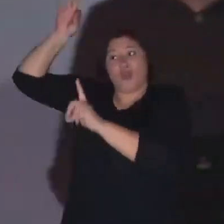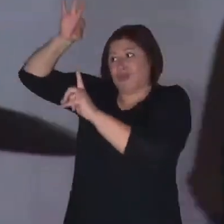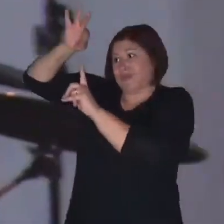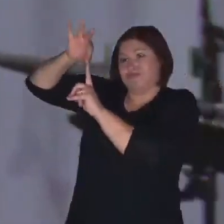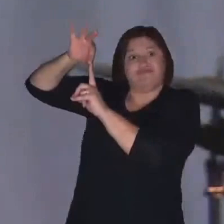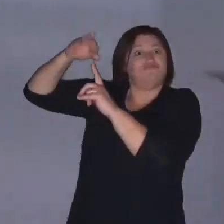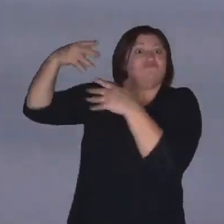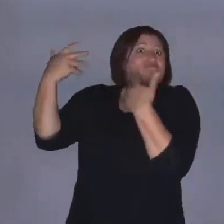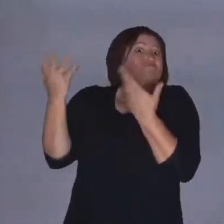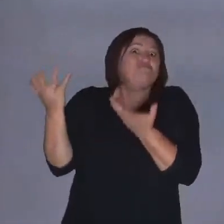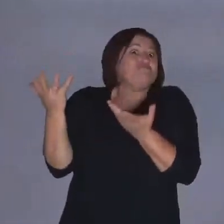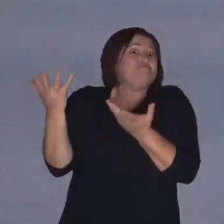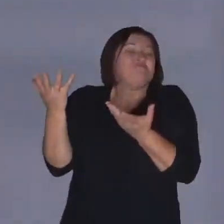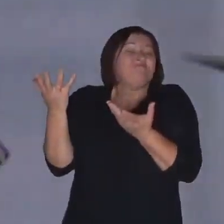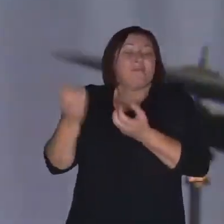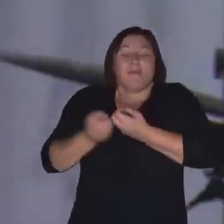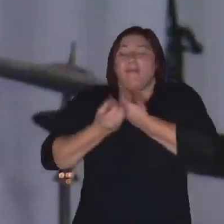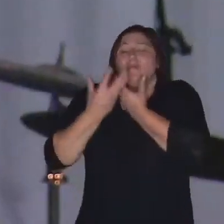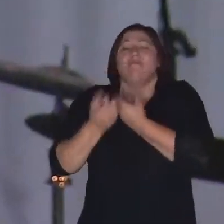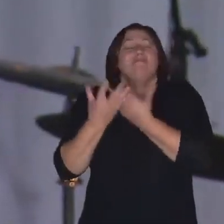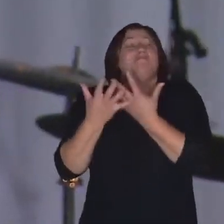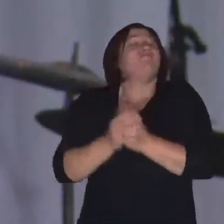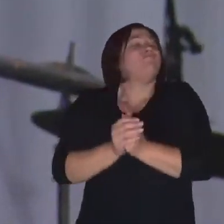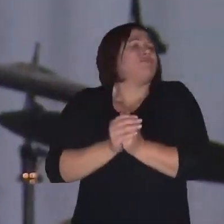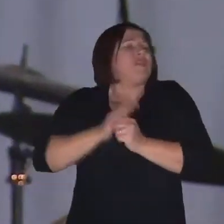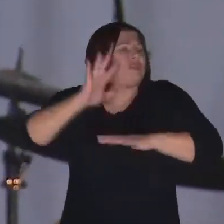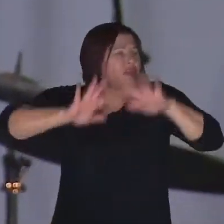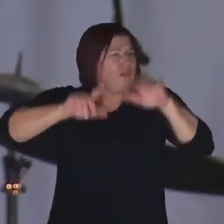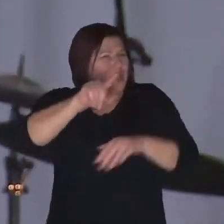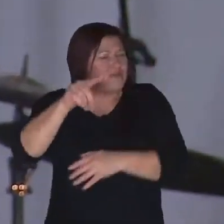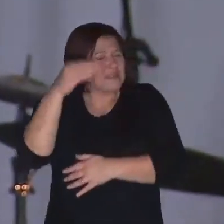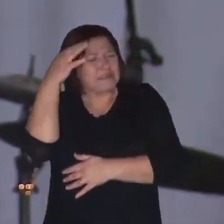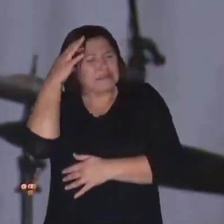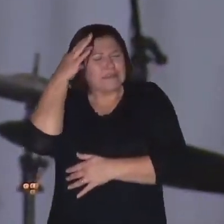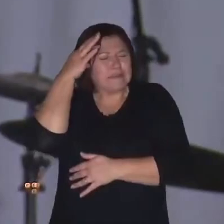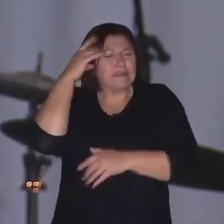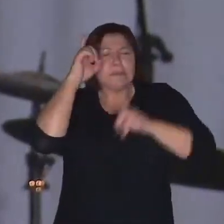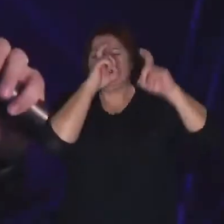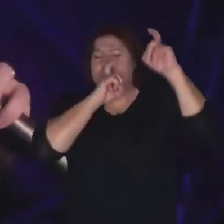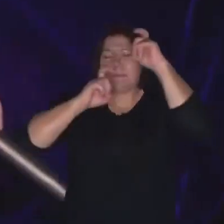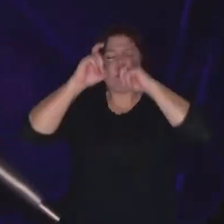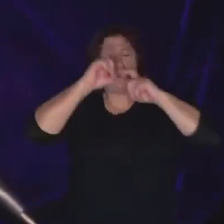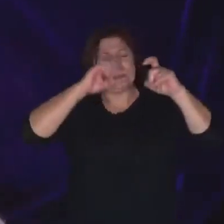2021, já está em 2030. Ei, fica tranquilo. Fica tranquilo.